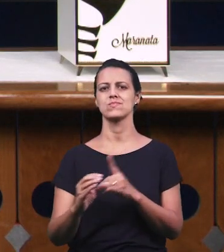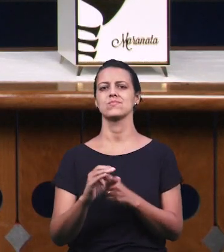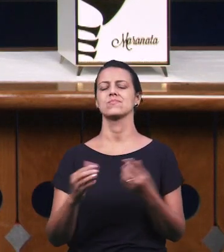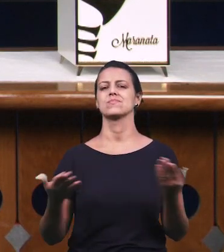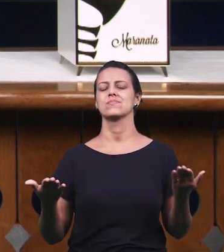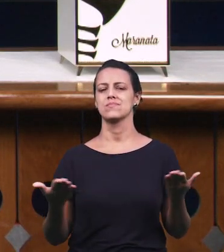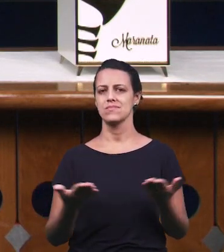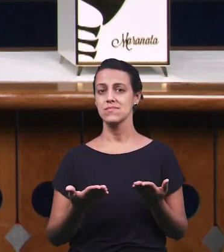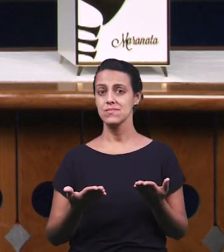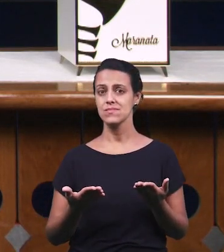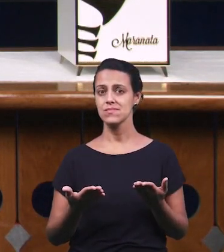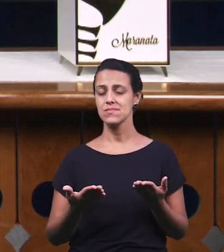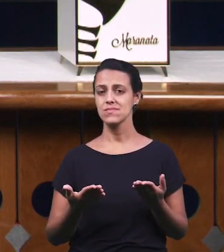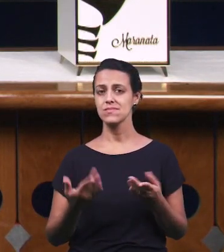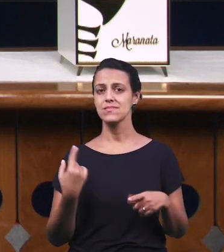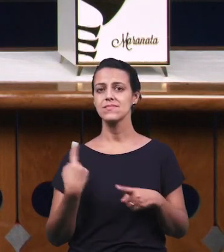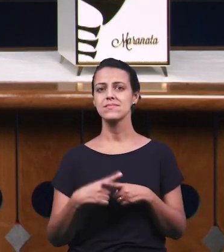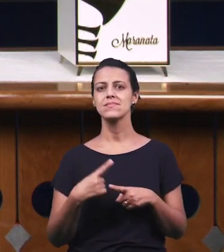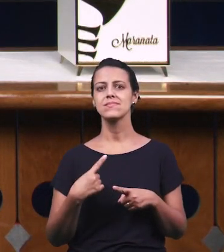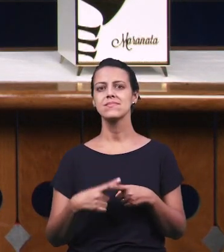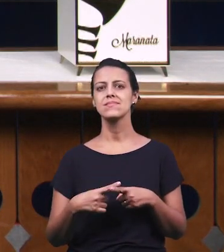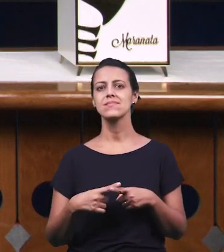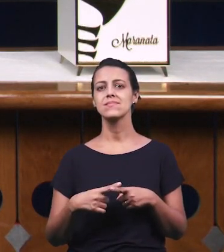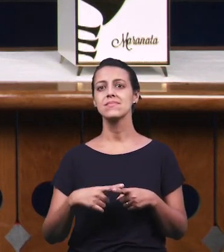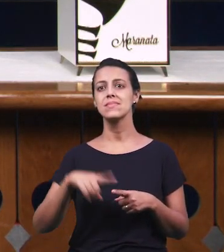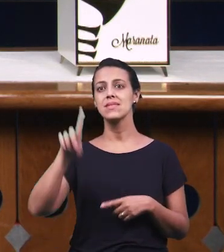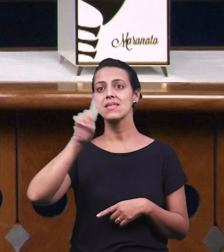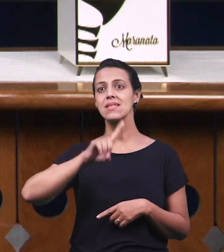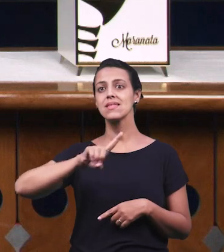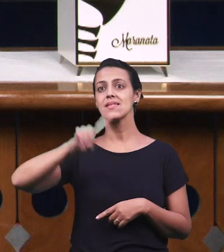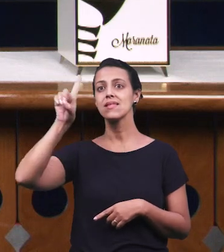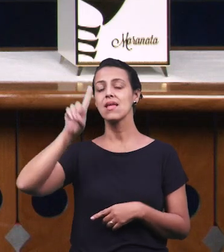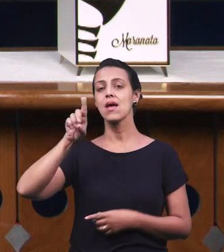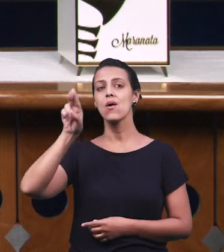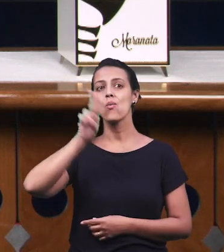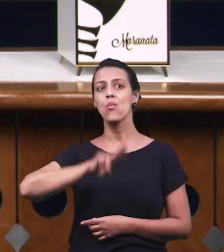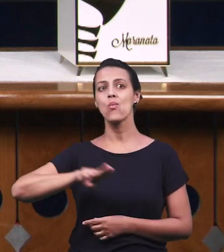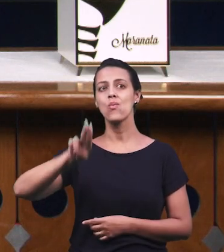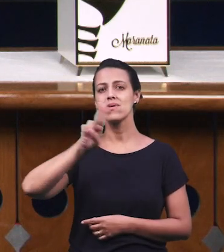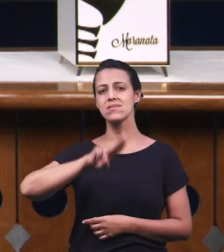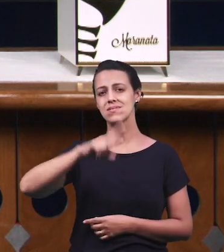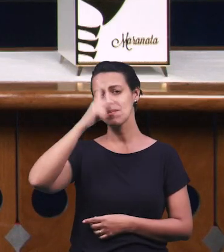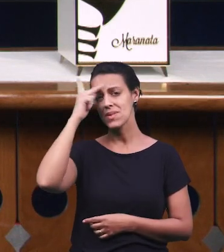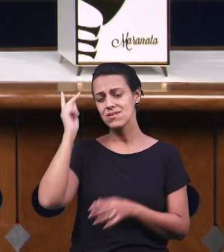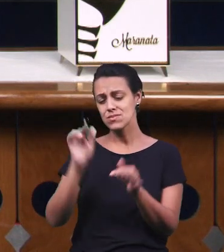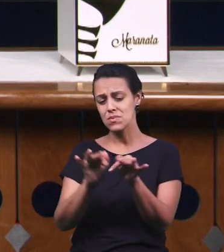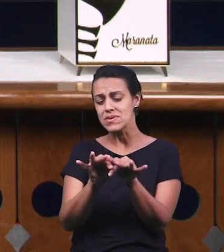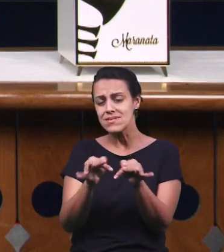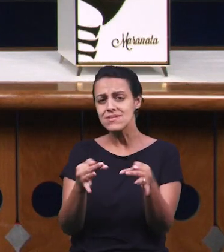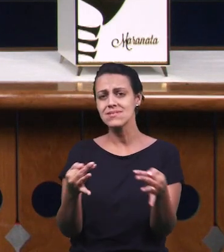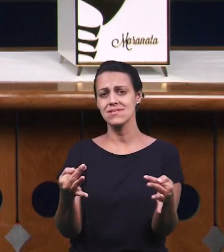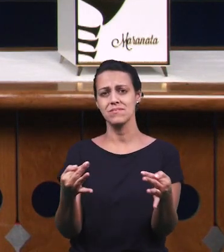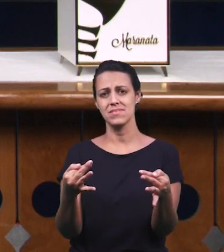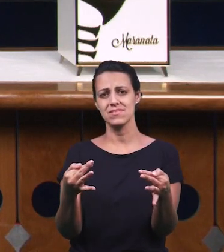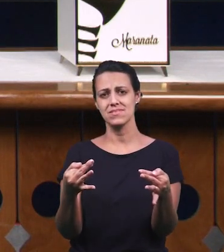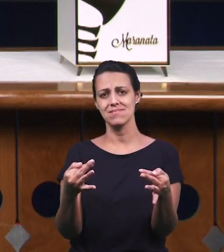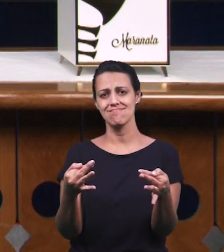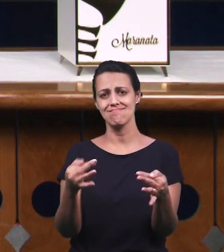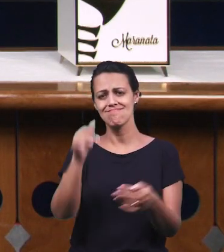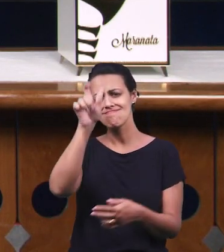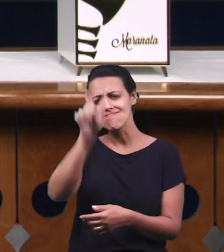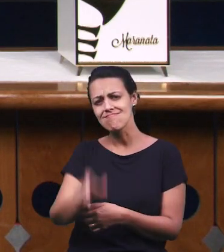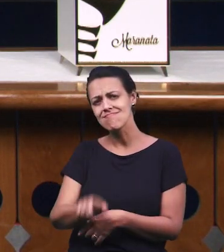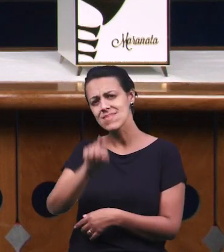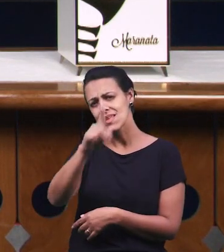Deus usa os pequenos. Deus usa os necessitados. Aqueles homens